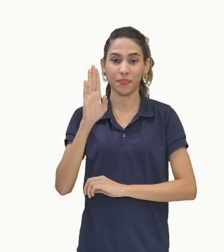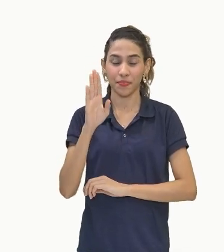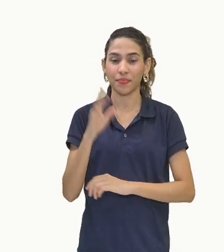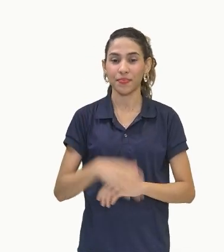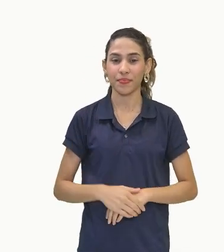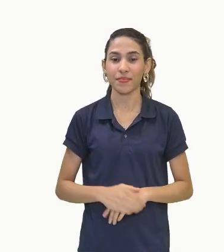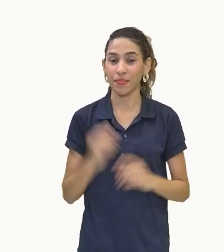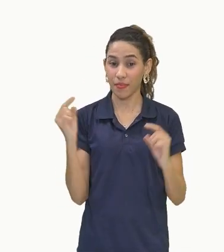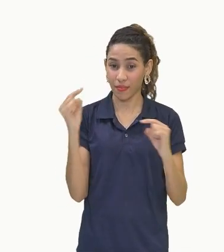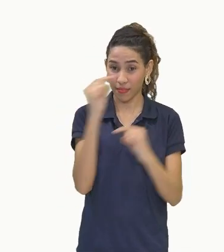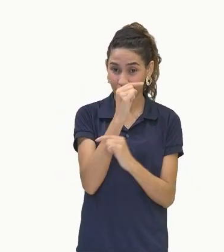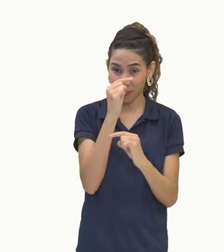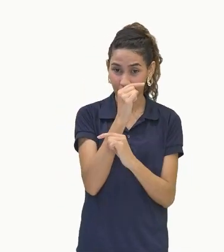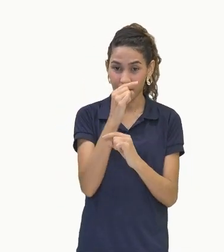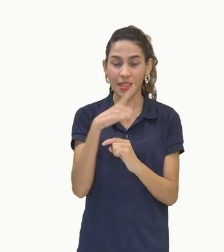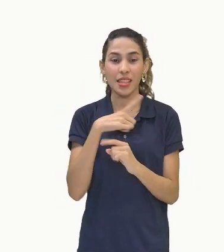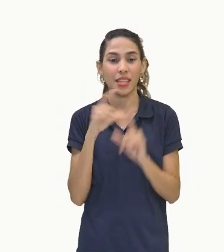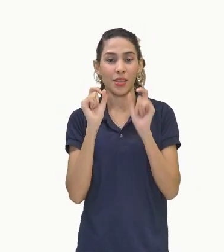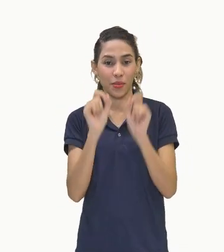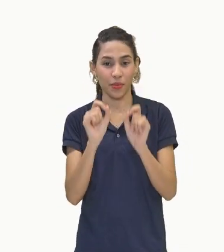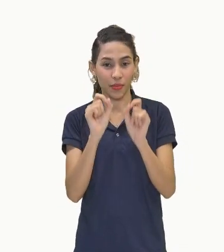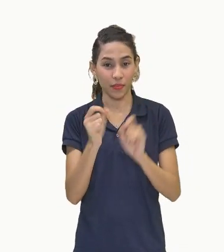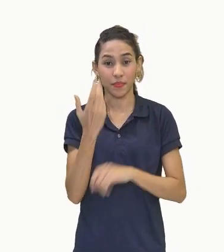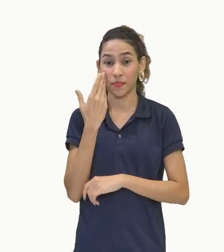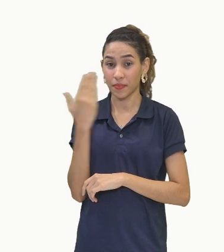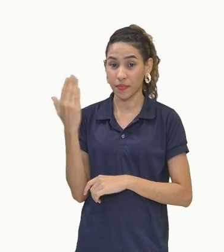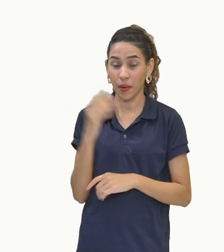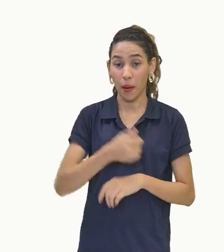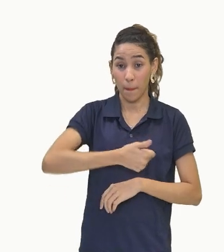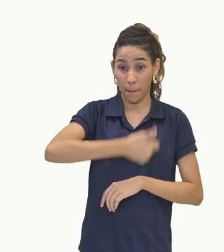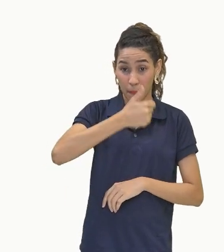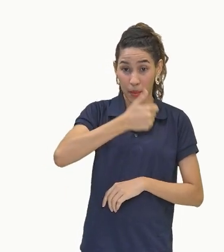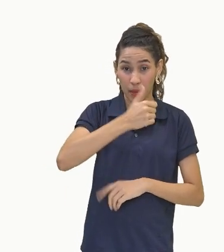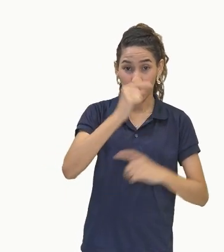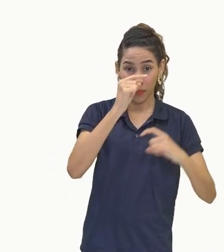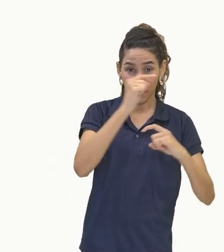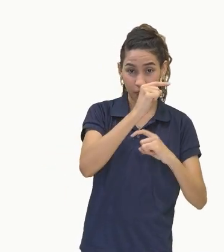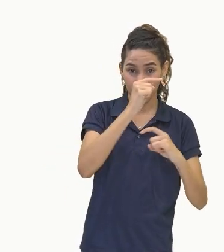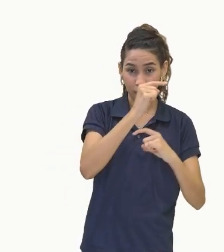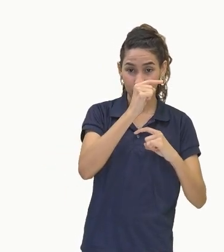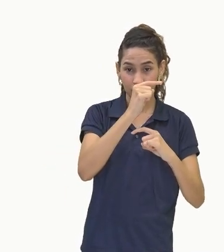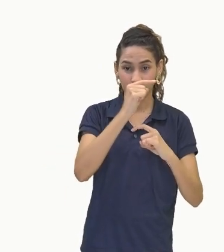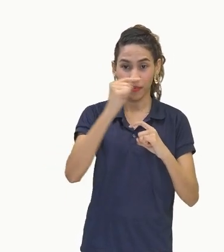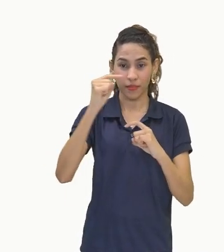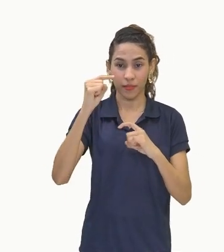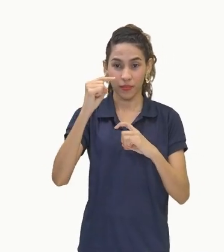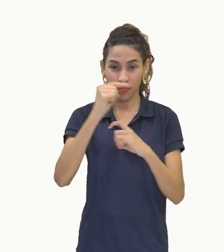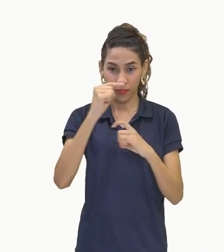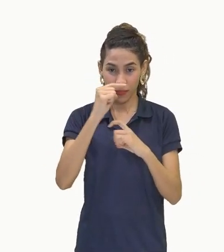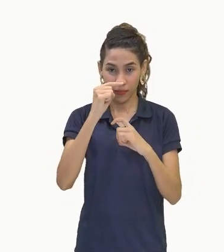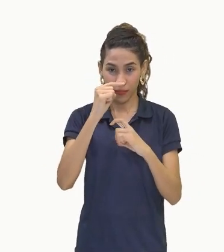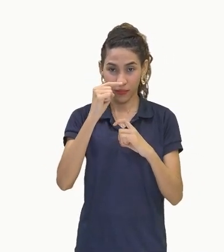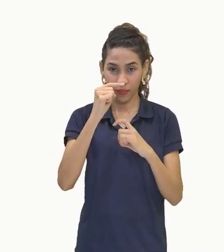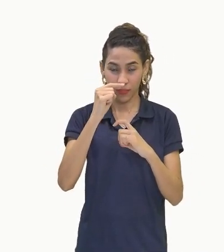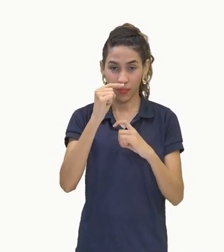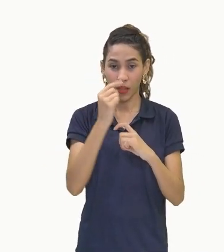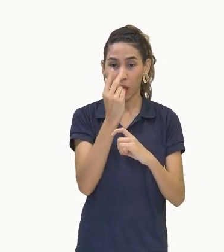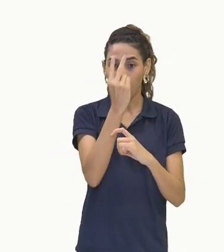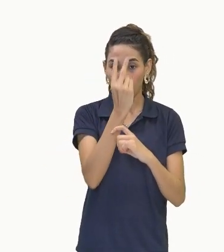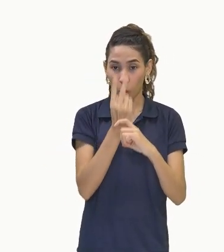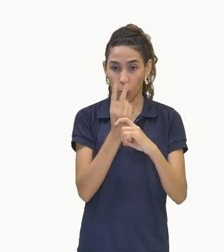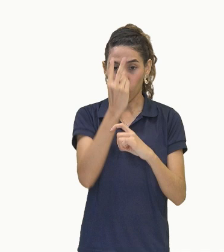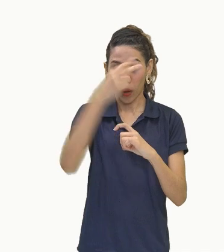outro. Ó. Temos aqui duas lâmpadas, uma na frente da outra. Logo, isso é chamado